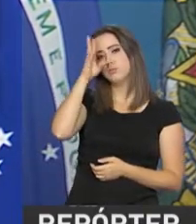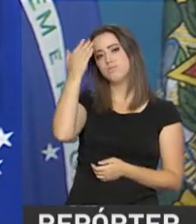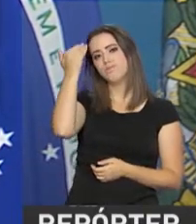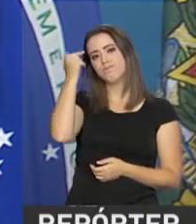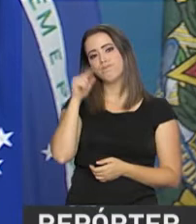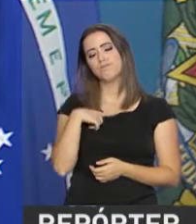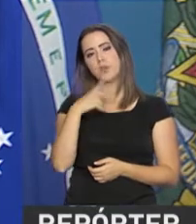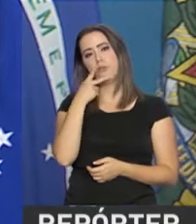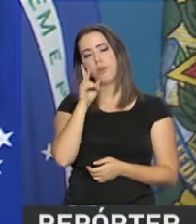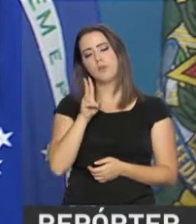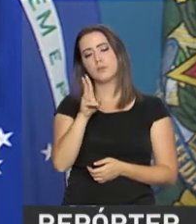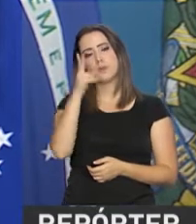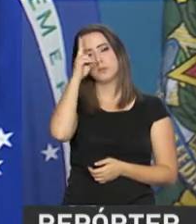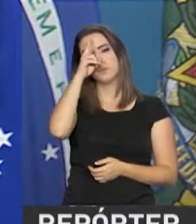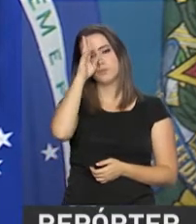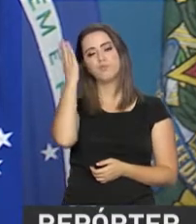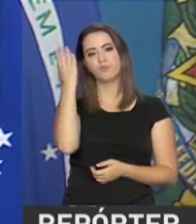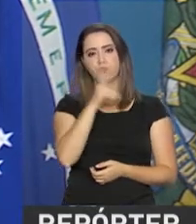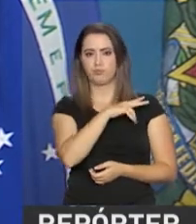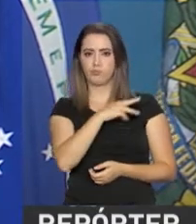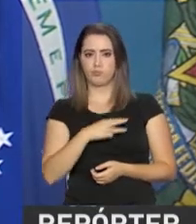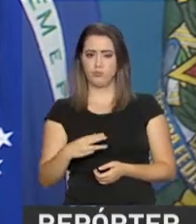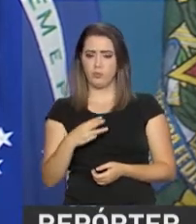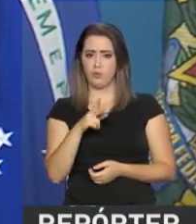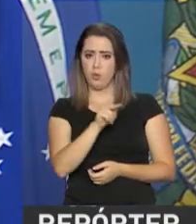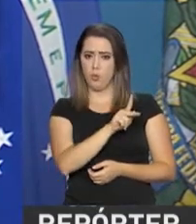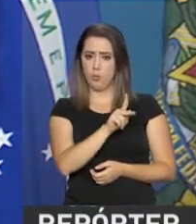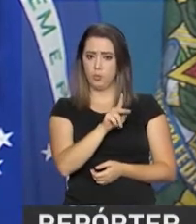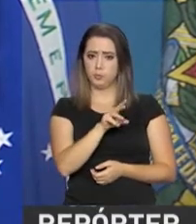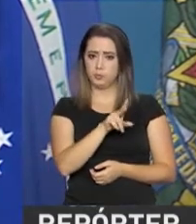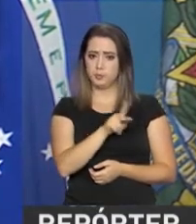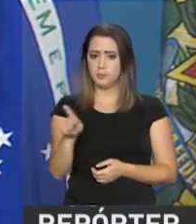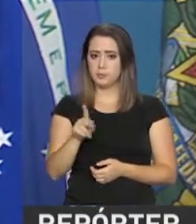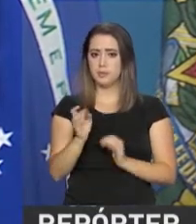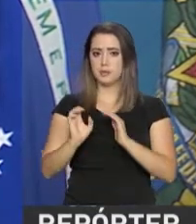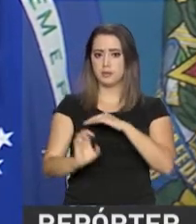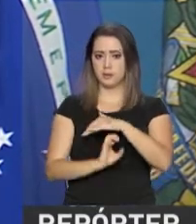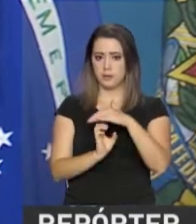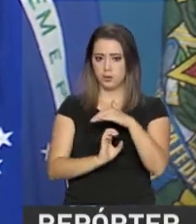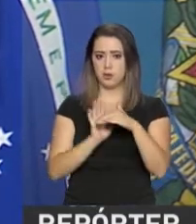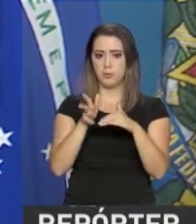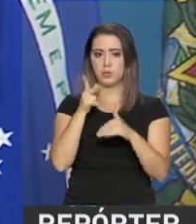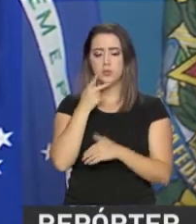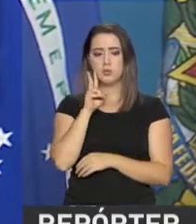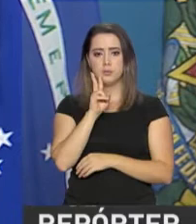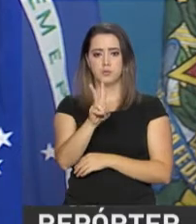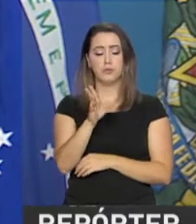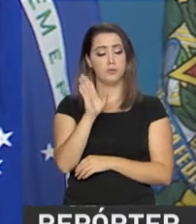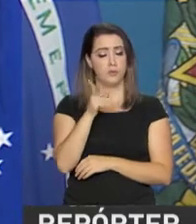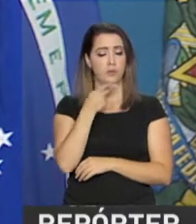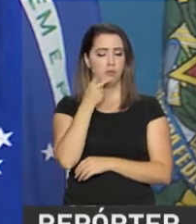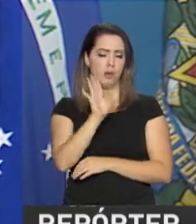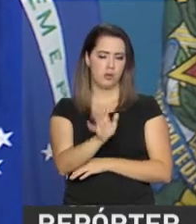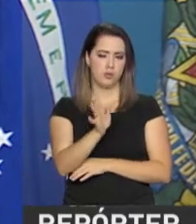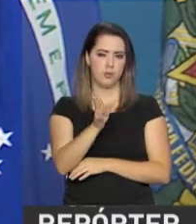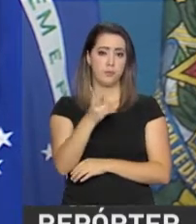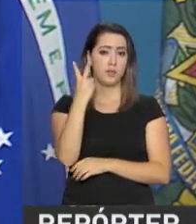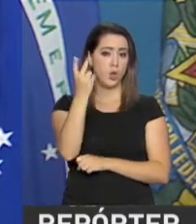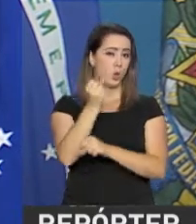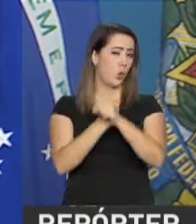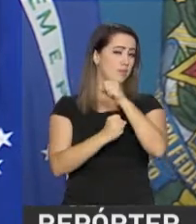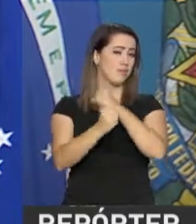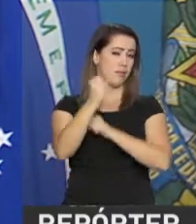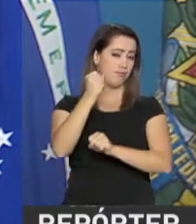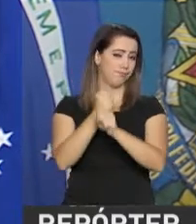dito isso com certa frequência o pedro me ouviu dizer várias vezes que há dois anos dois anos e meio atrás da petrobras era